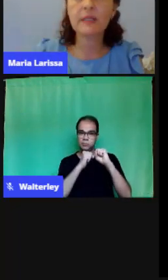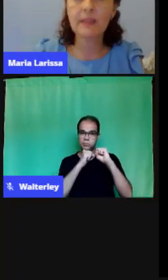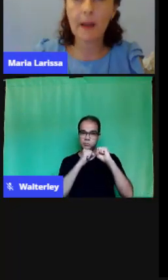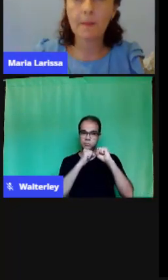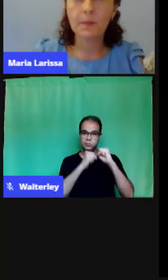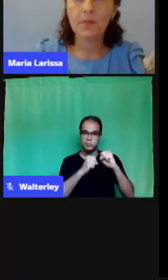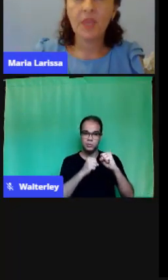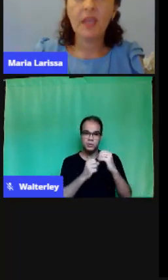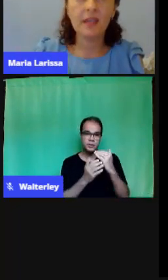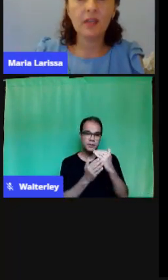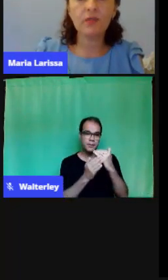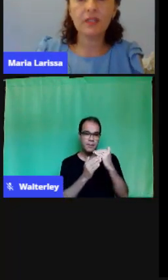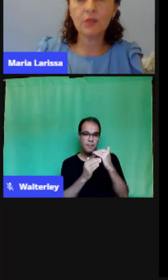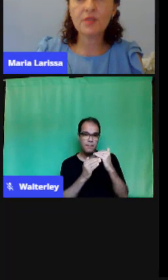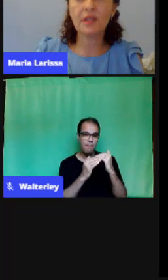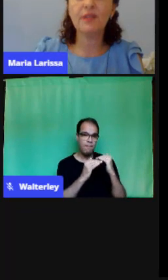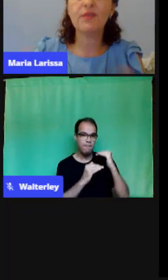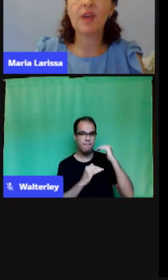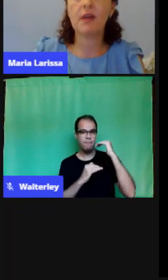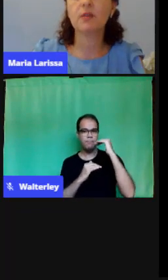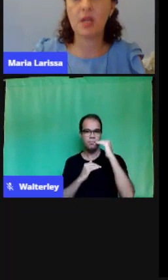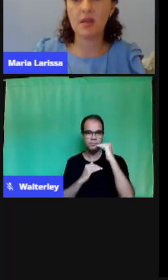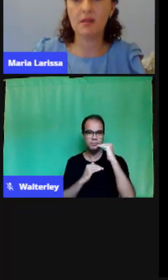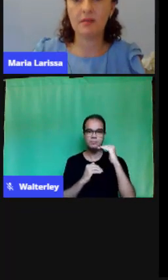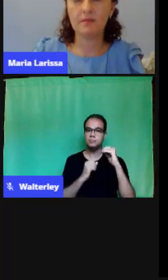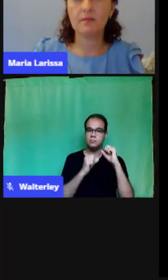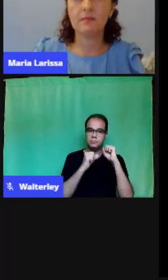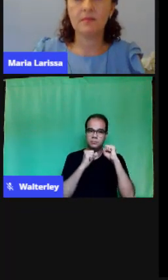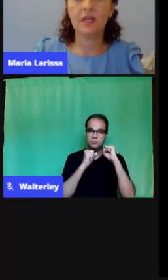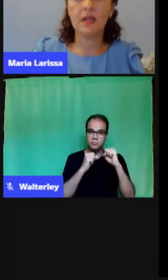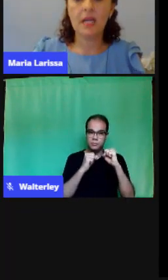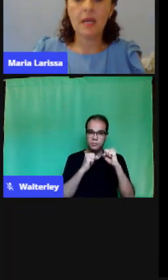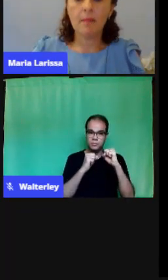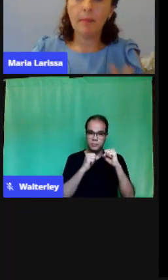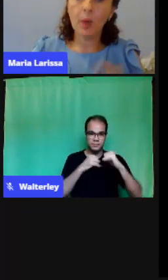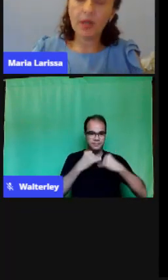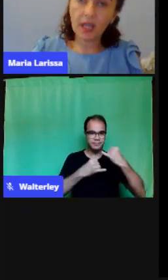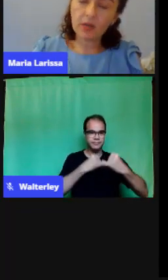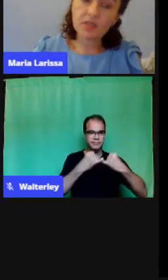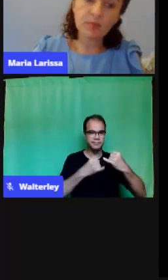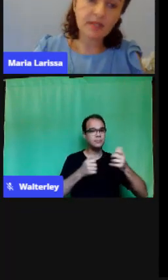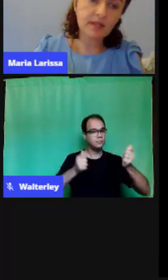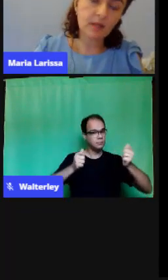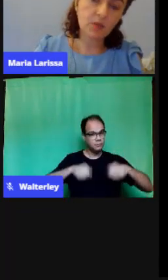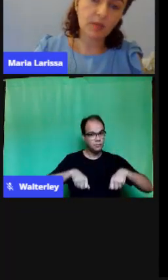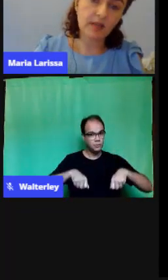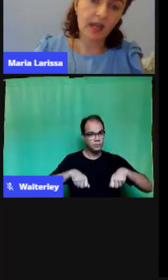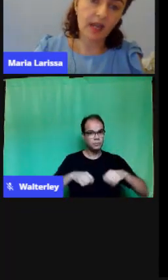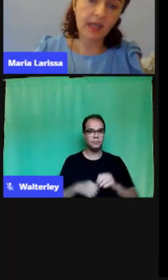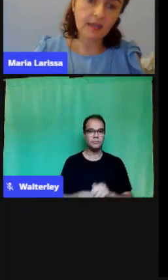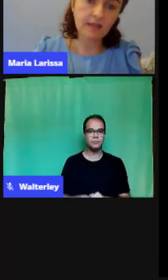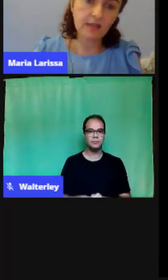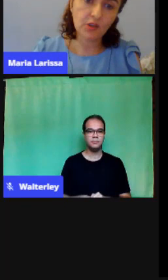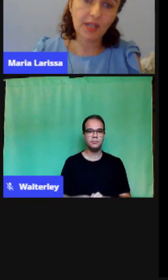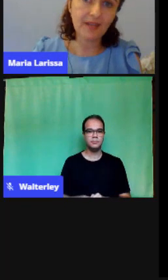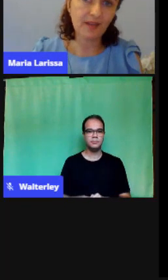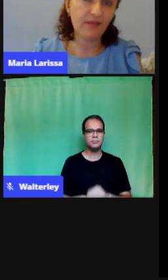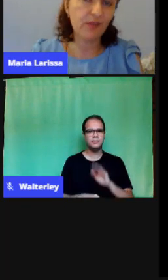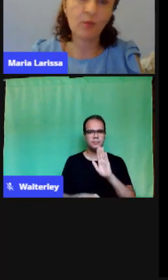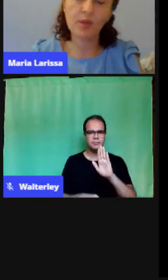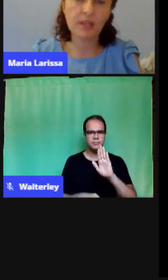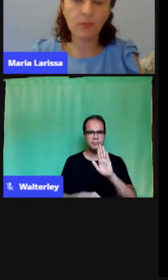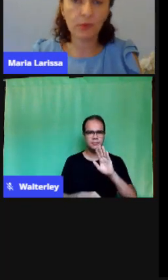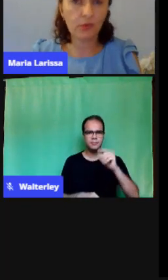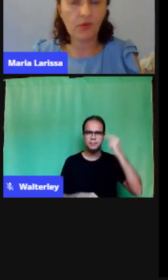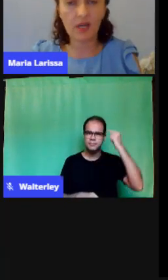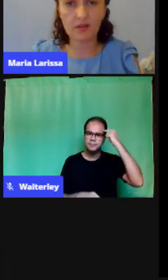de avançar. E aquilo vai ter um significado para ele. Né? Porém, nós precisamos pensar, esse